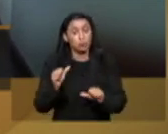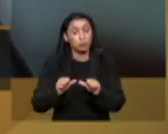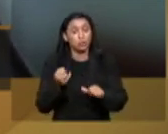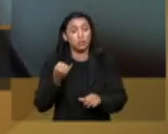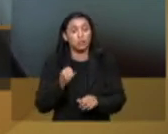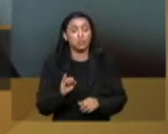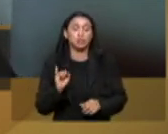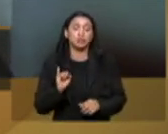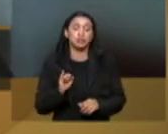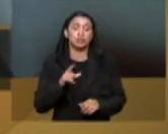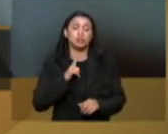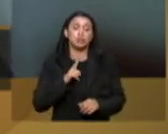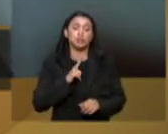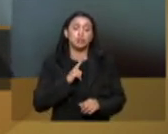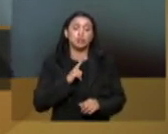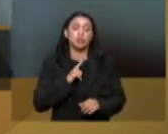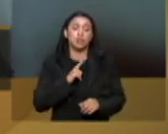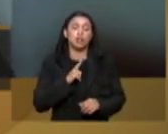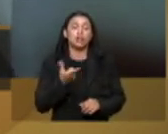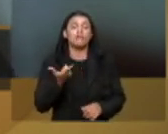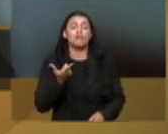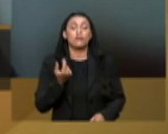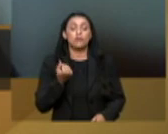forem incidentes sobre